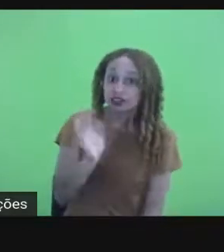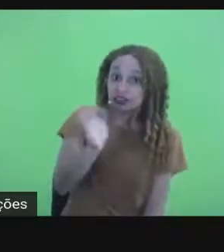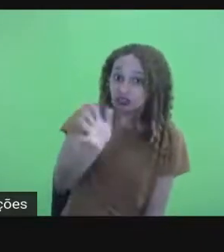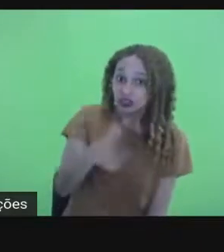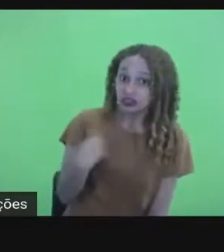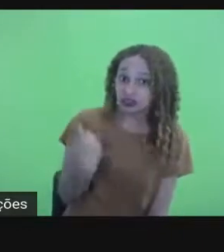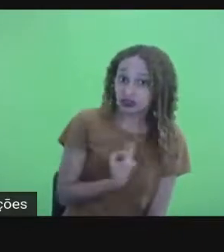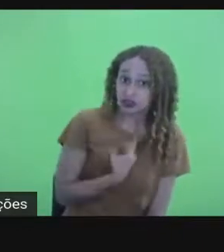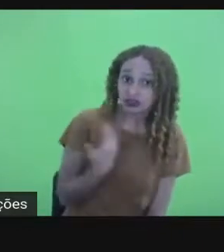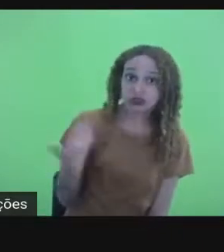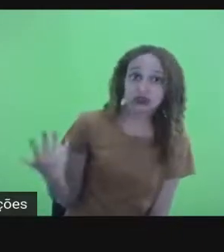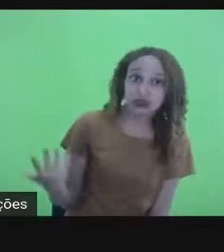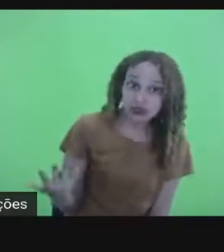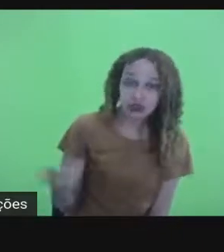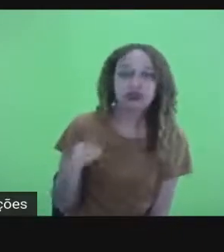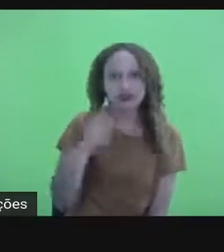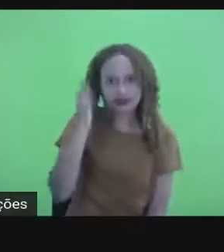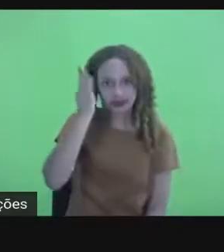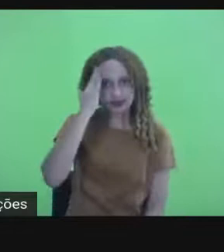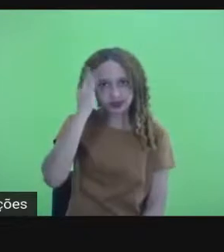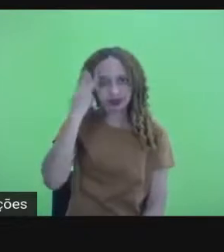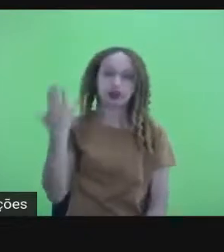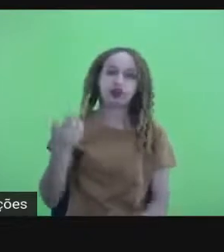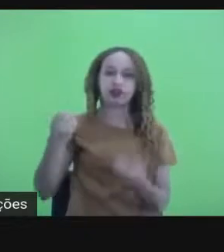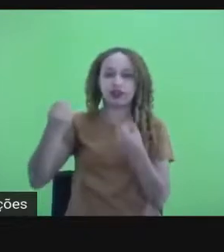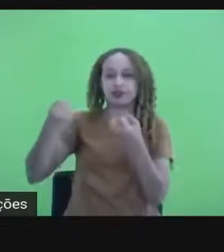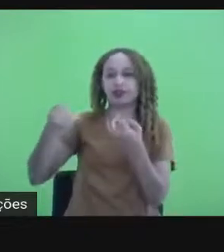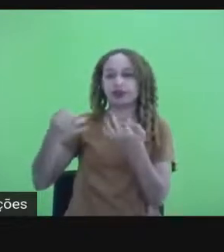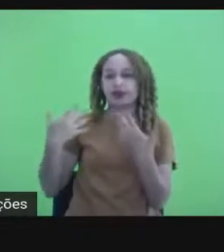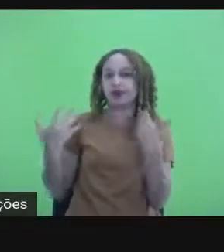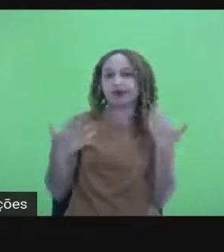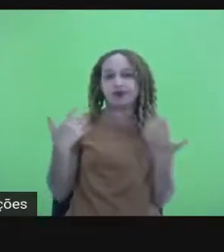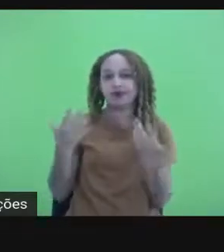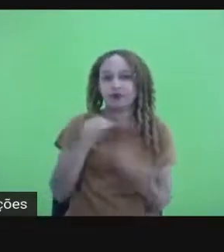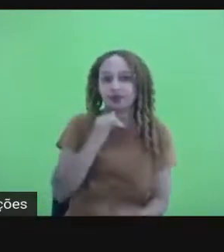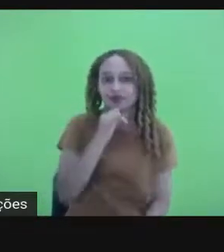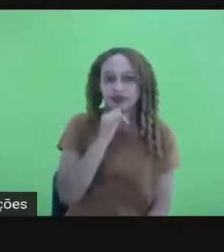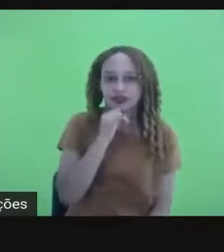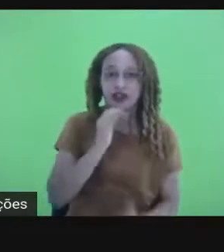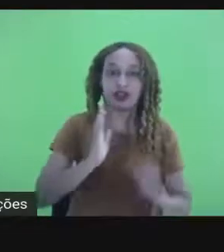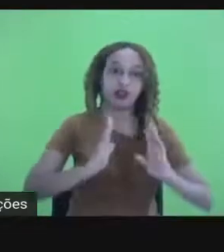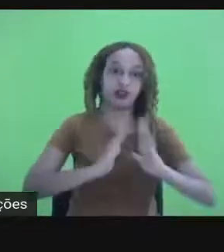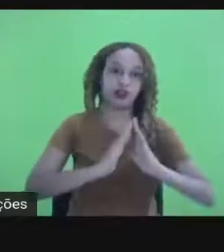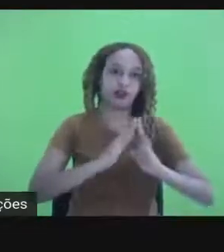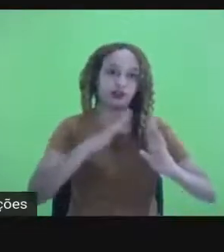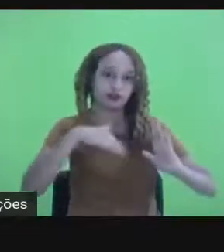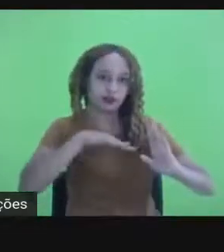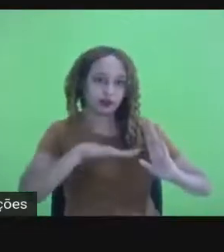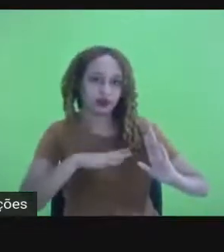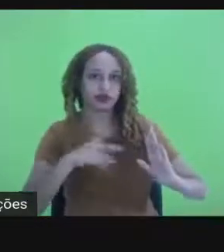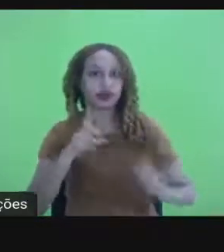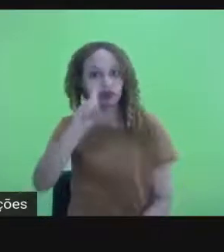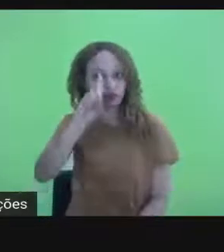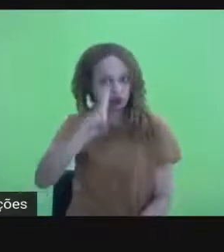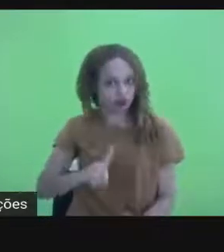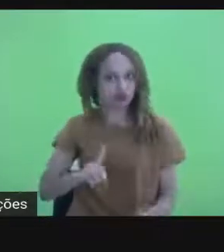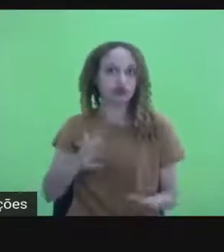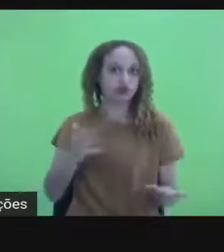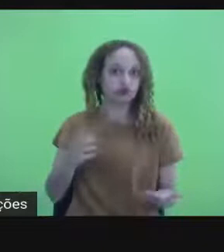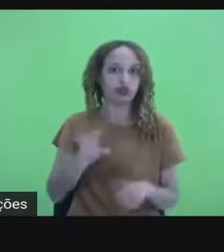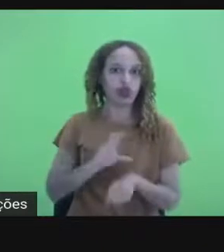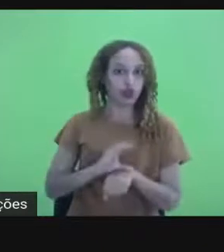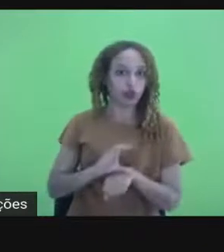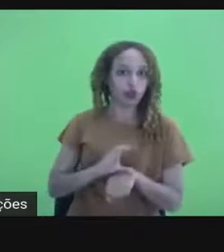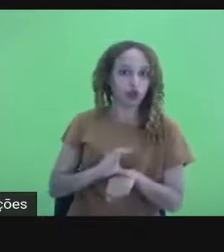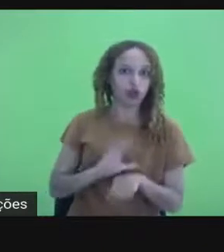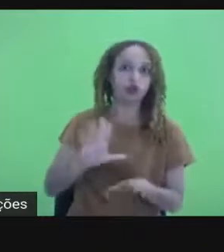gente, né? Então, só para vocês terem uma ideia, quando a gente fala, por exemplo, em moradia, a moradia é um direito fundamental, mas a gente